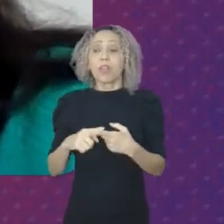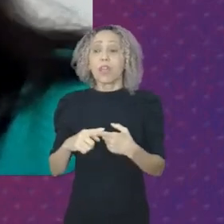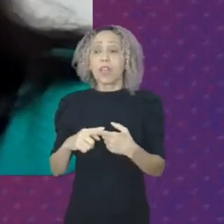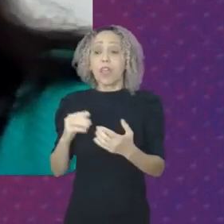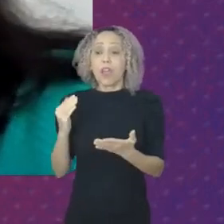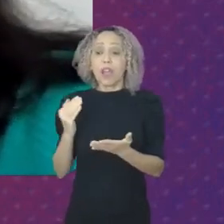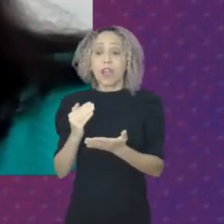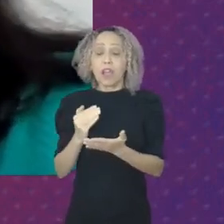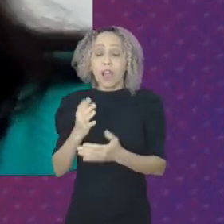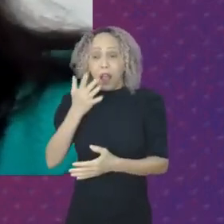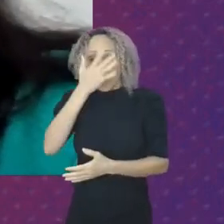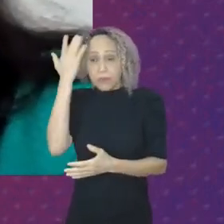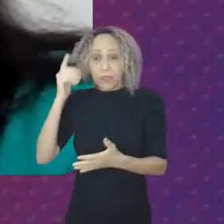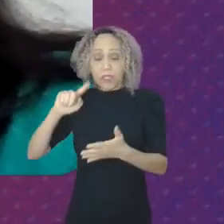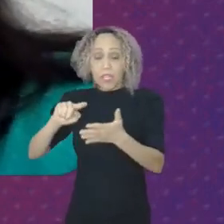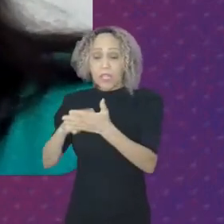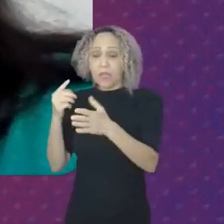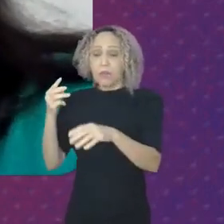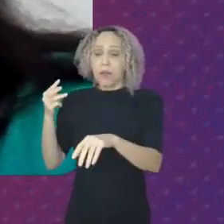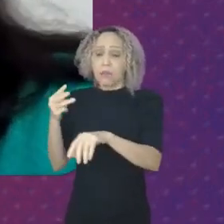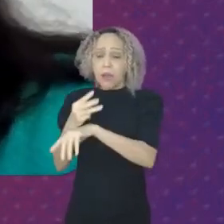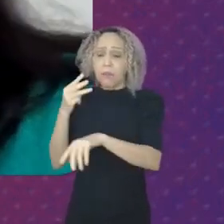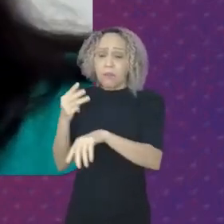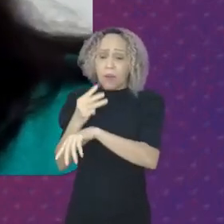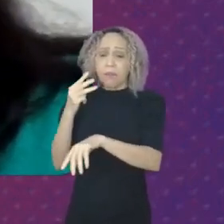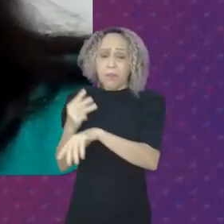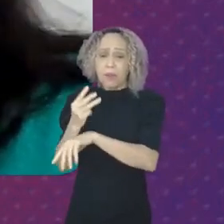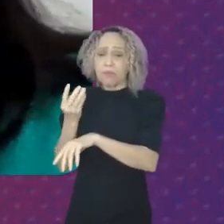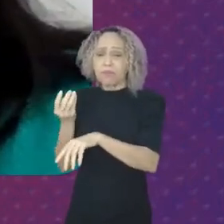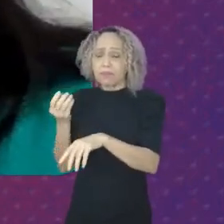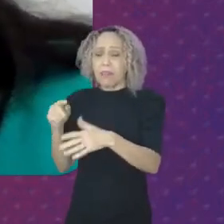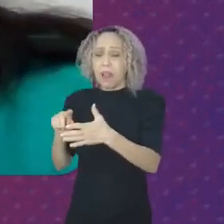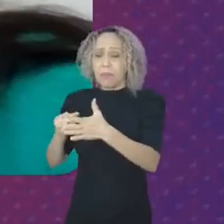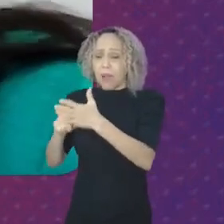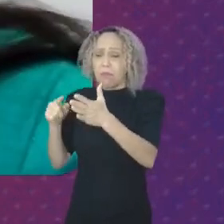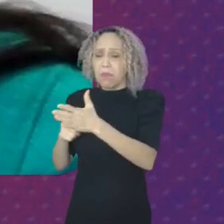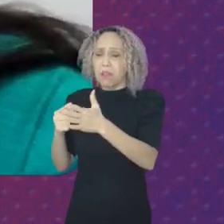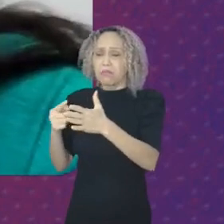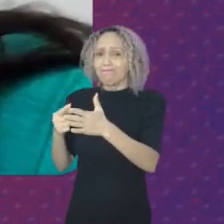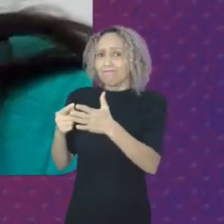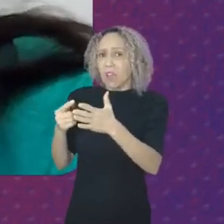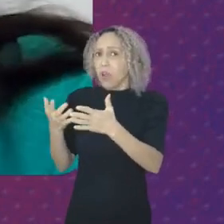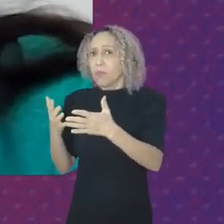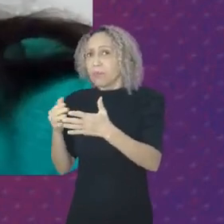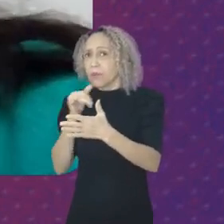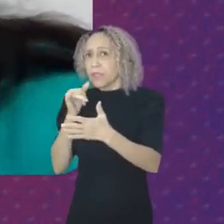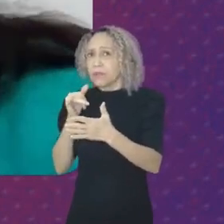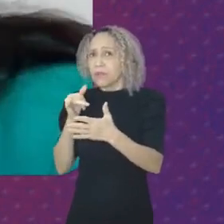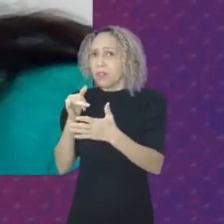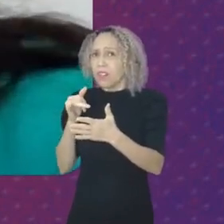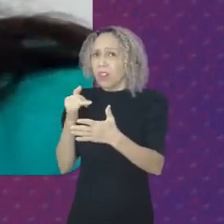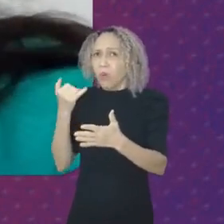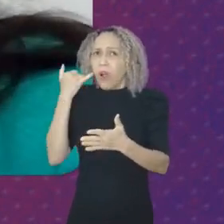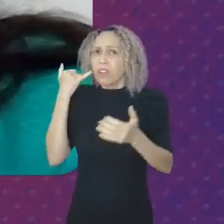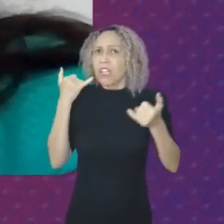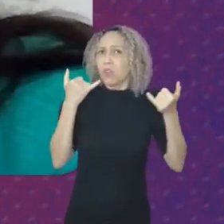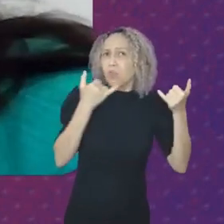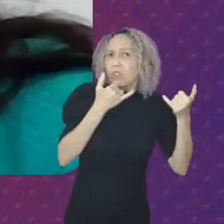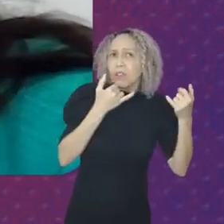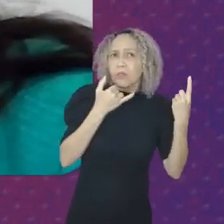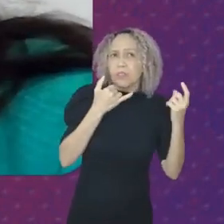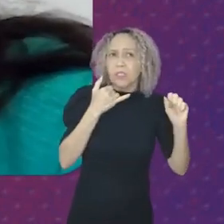possível identificar quais daquelas denúncias se dirigiam ao 180 ou se dirigiam ao 100, por exemplo, por essa falta